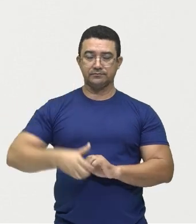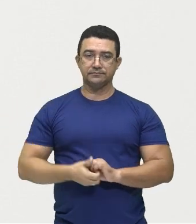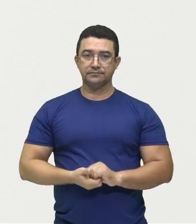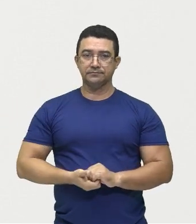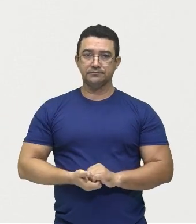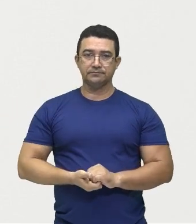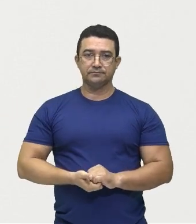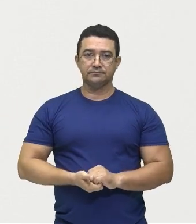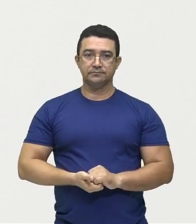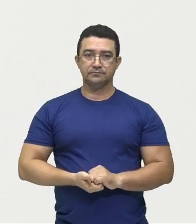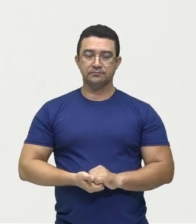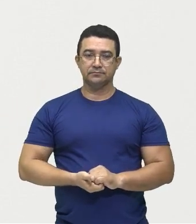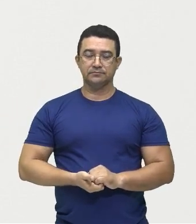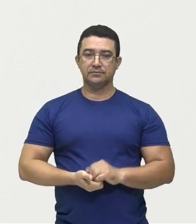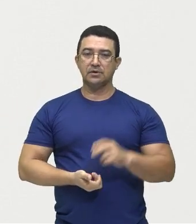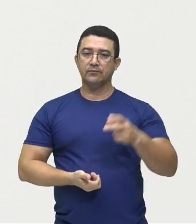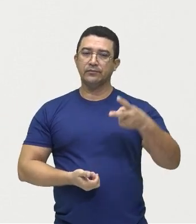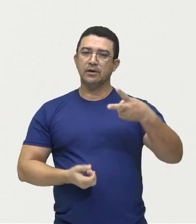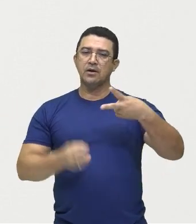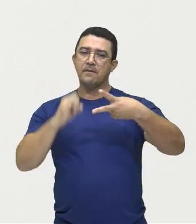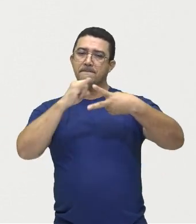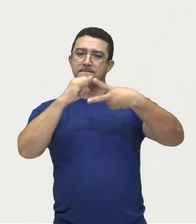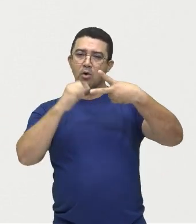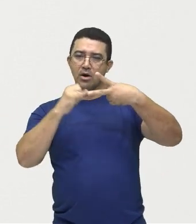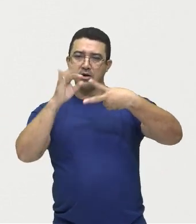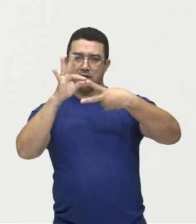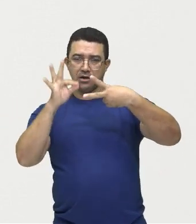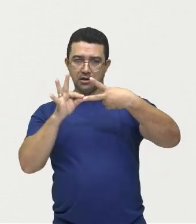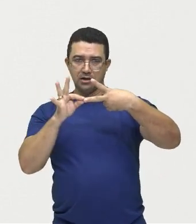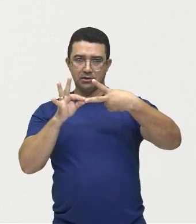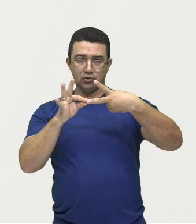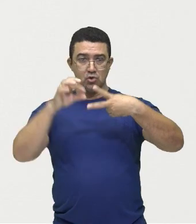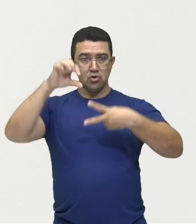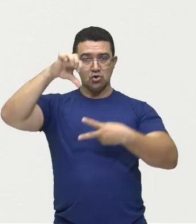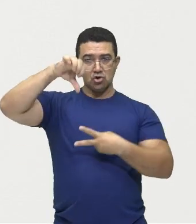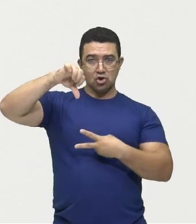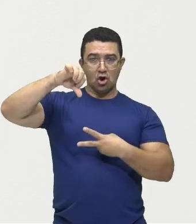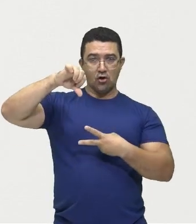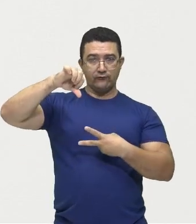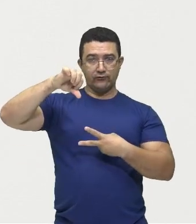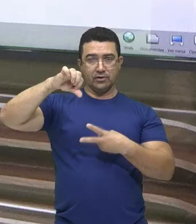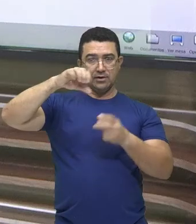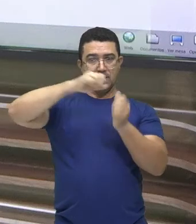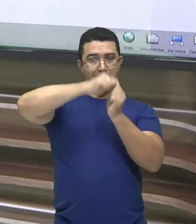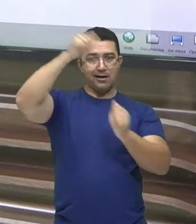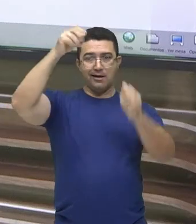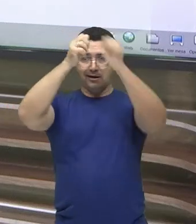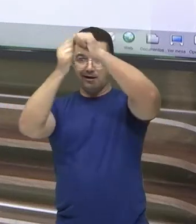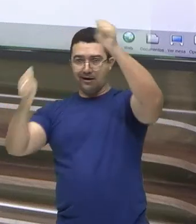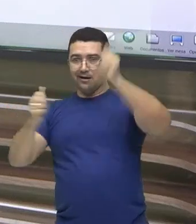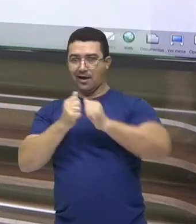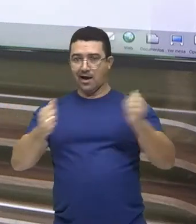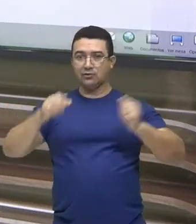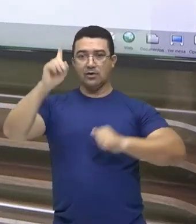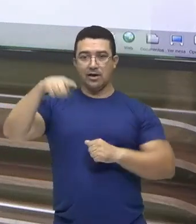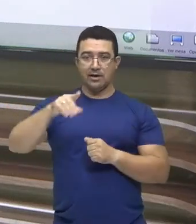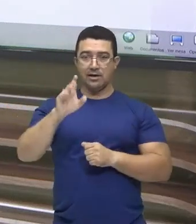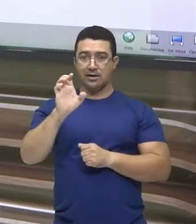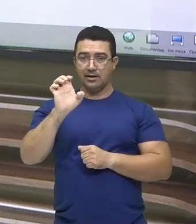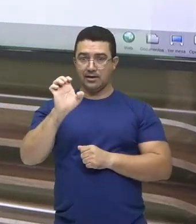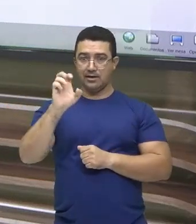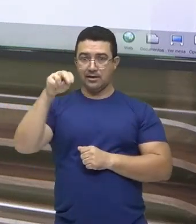tá? O polígono que possui 9 lados é o eneágono. E aí, pessoal, esse tipo de questão, quando vocês forem